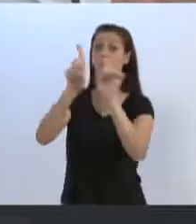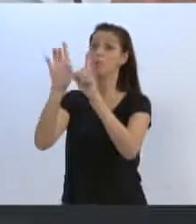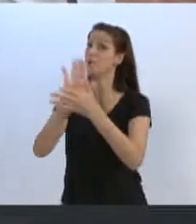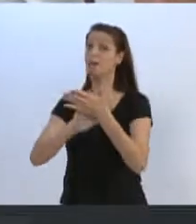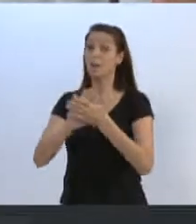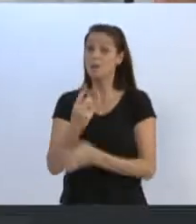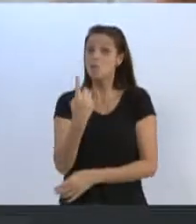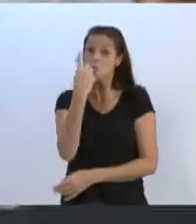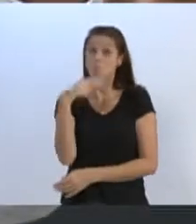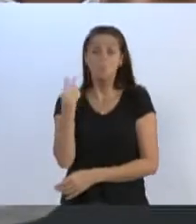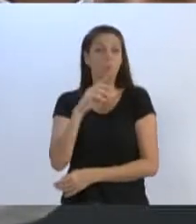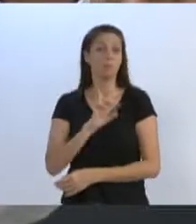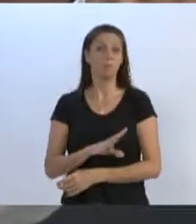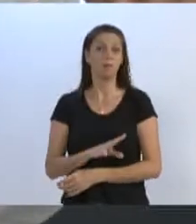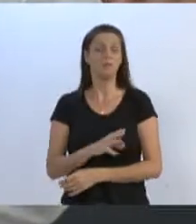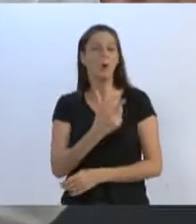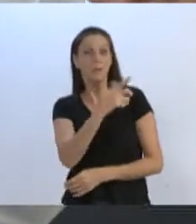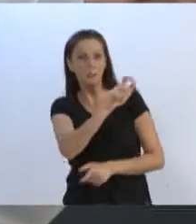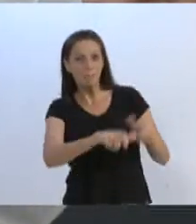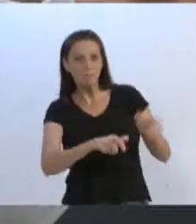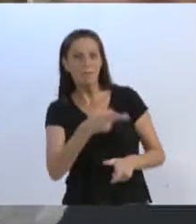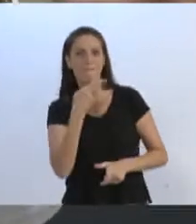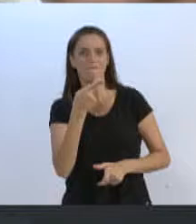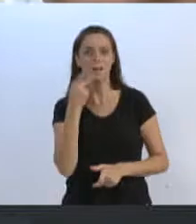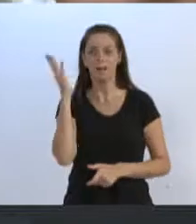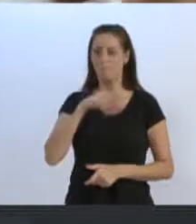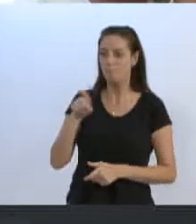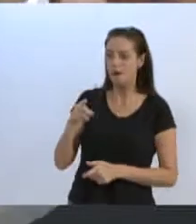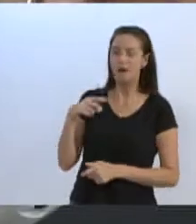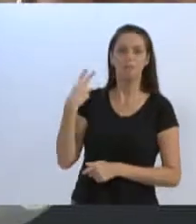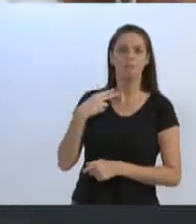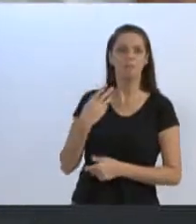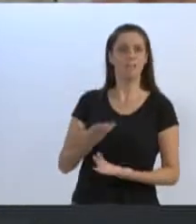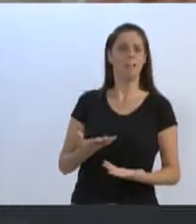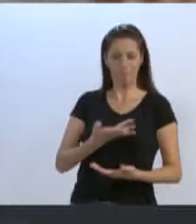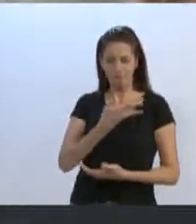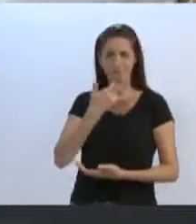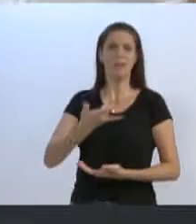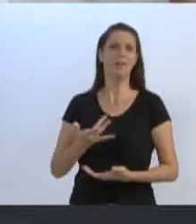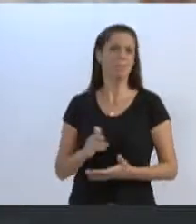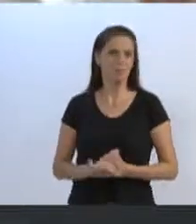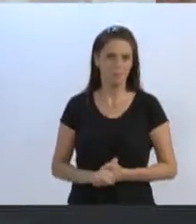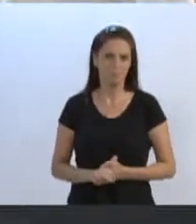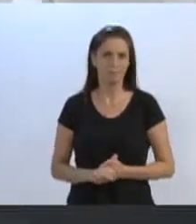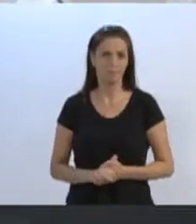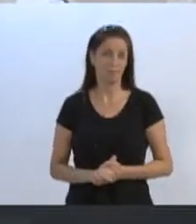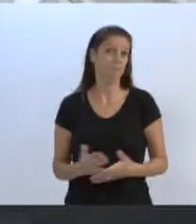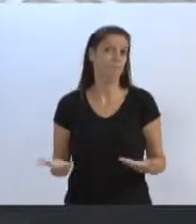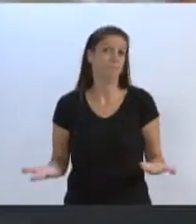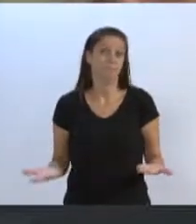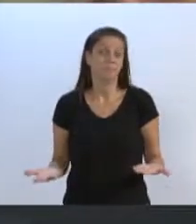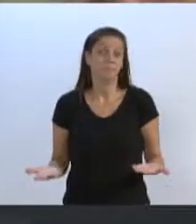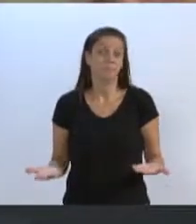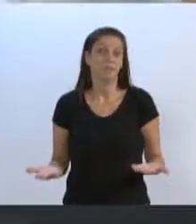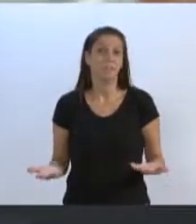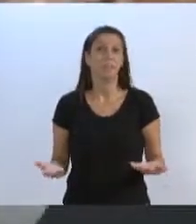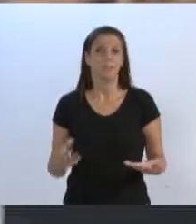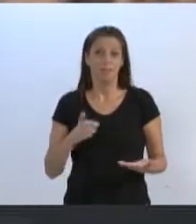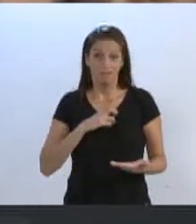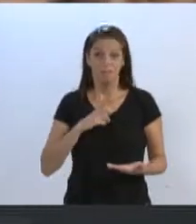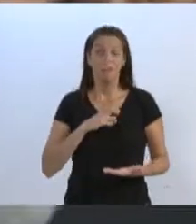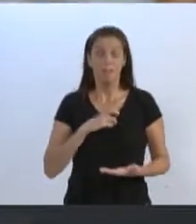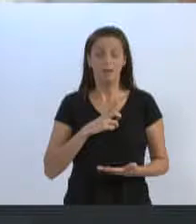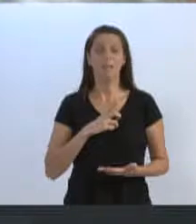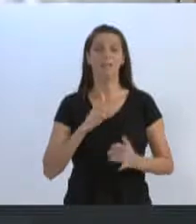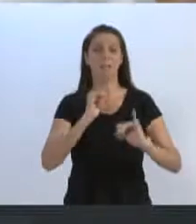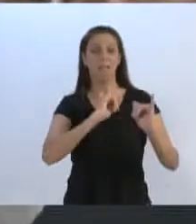fácil jogar pedra nos outros. É fácil jogar. E os meios sociais também, todos que foram em Brasília, vocês foram jogados na